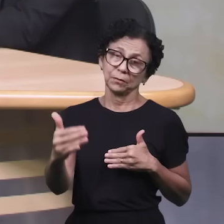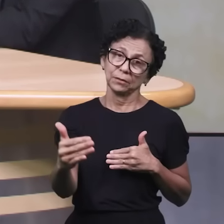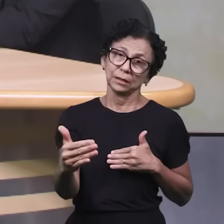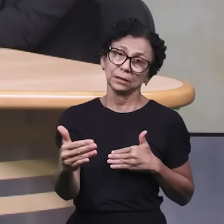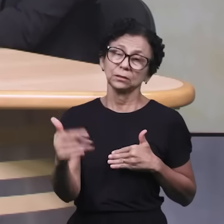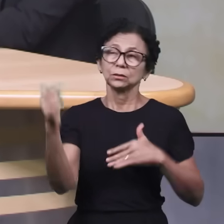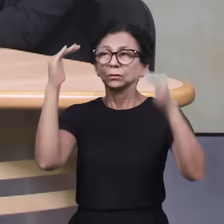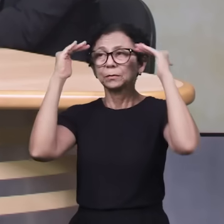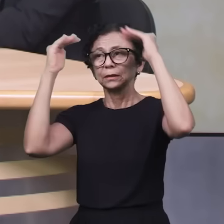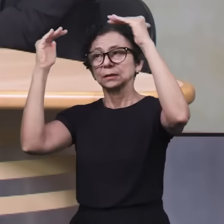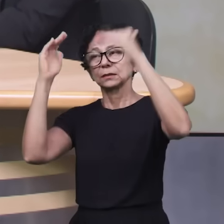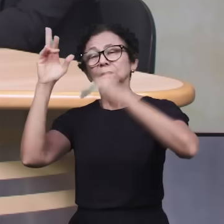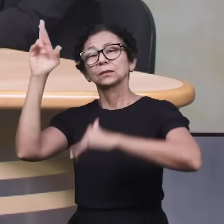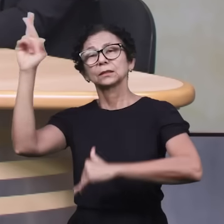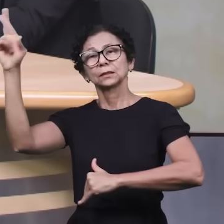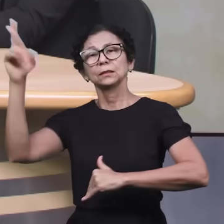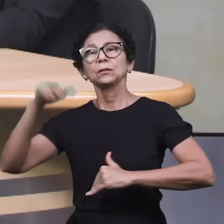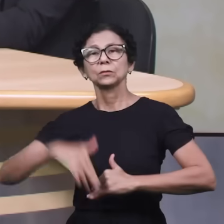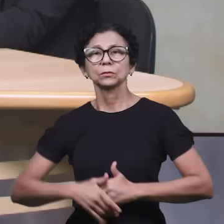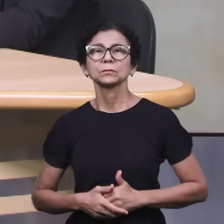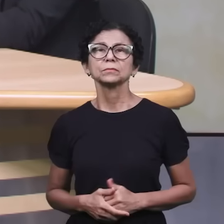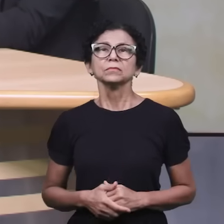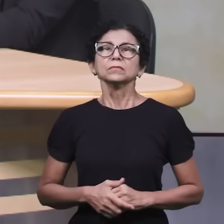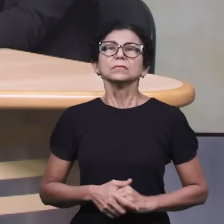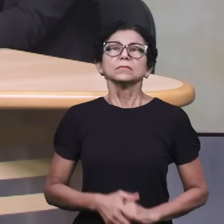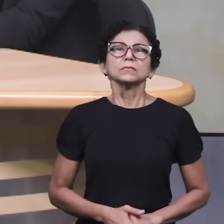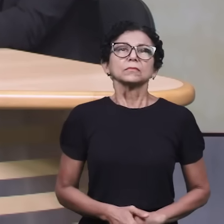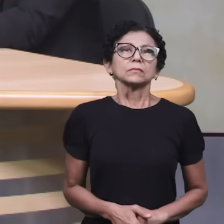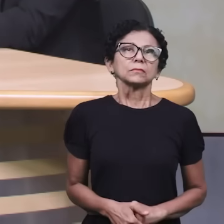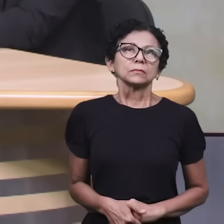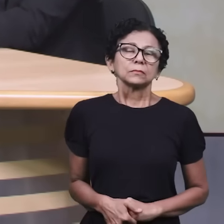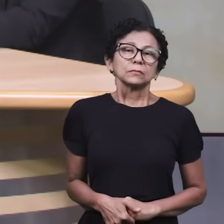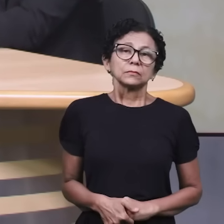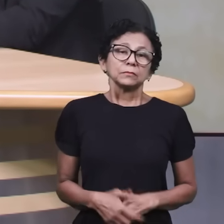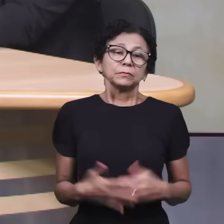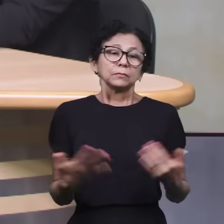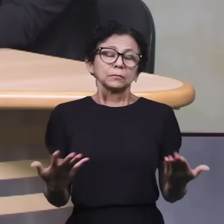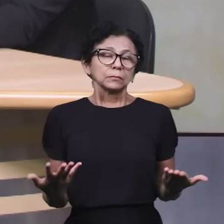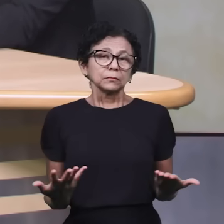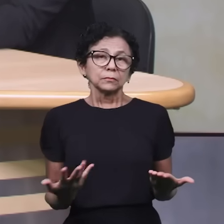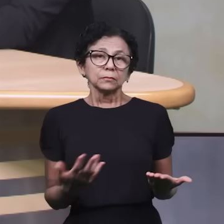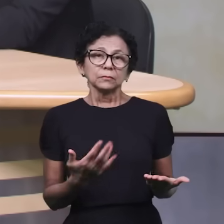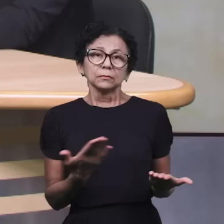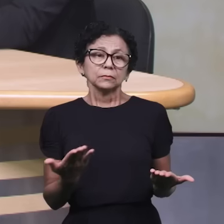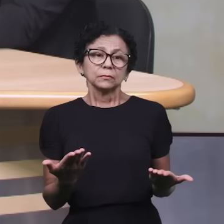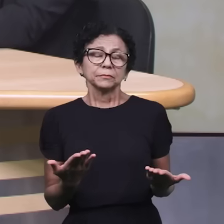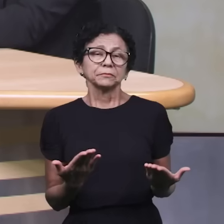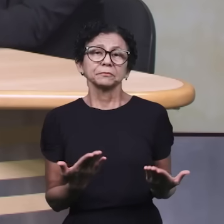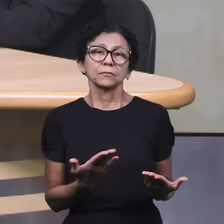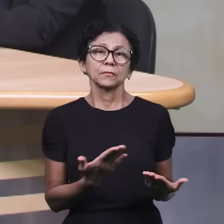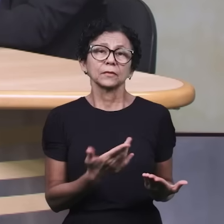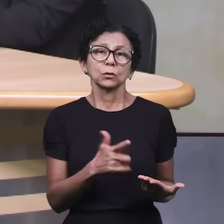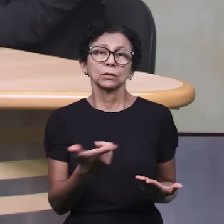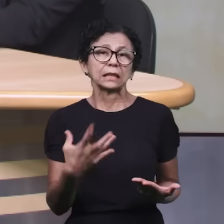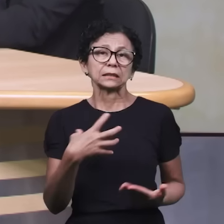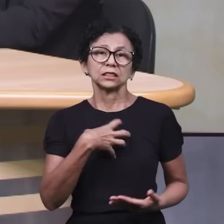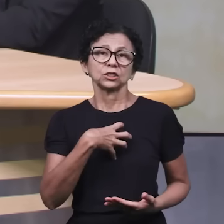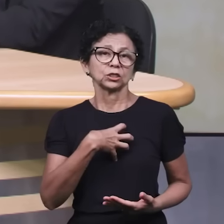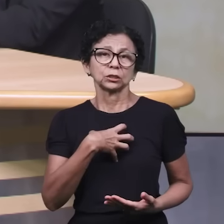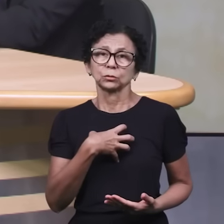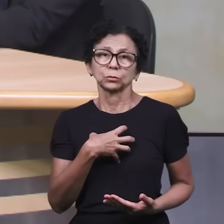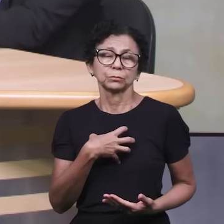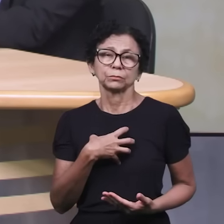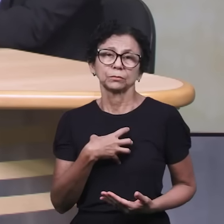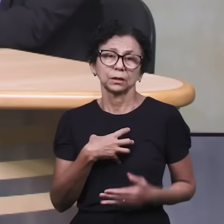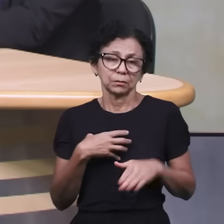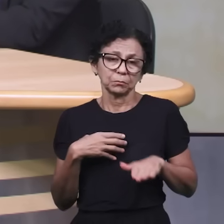Os irmãos que estão nos assistindo, é bom entender, então, por que nós não batizamos as crianças, né? Porque nós